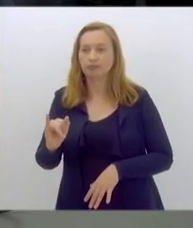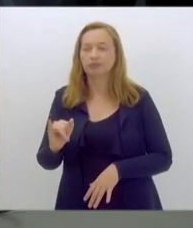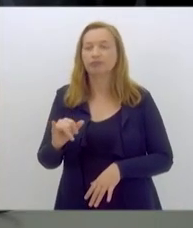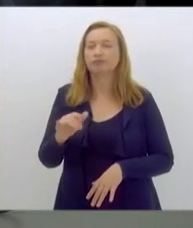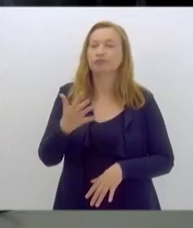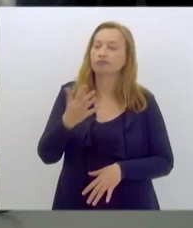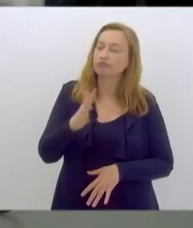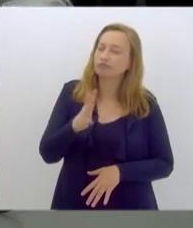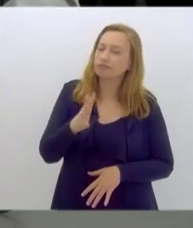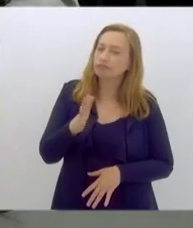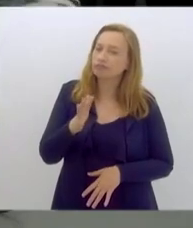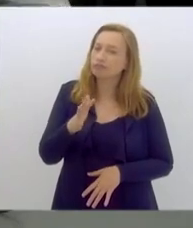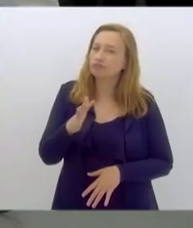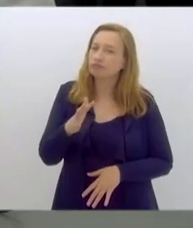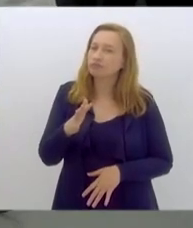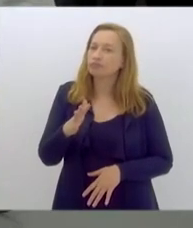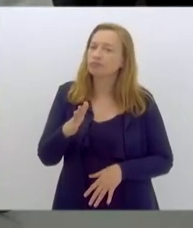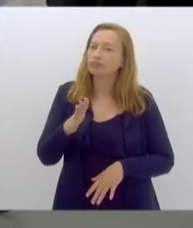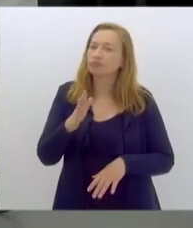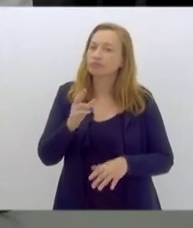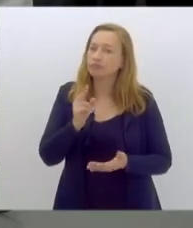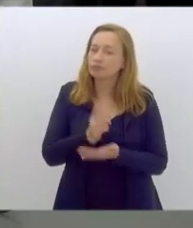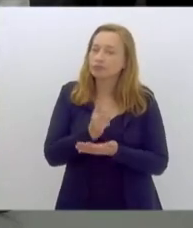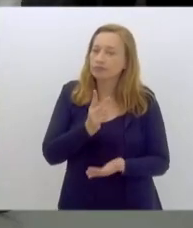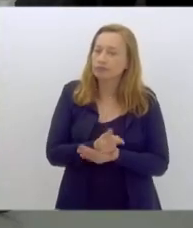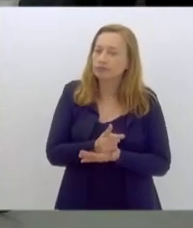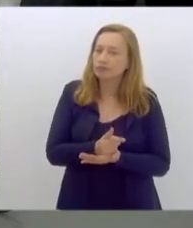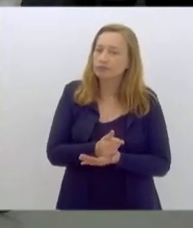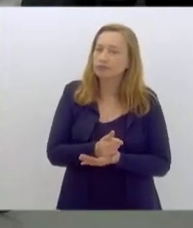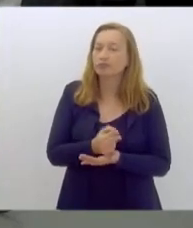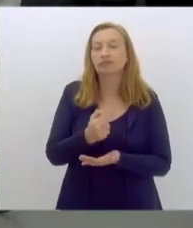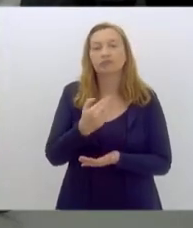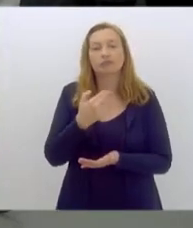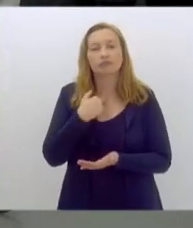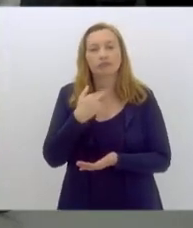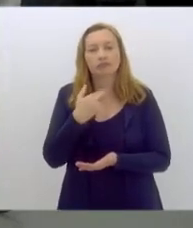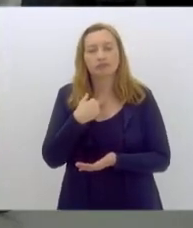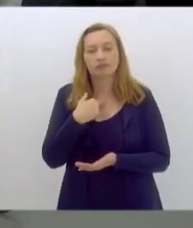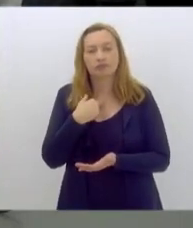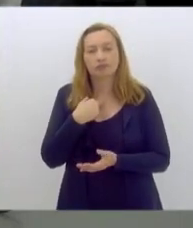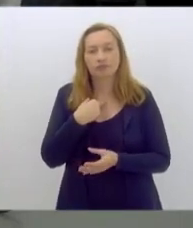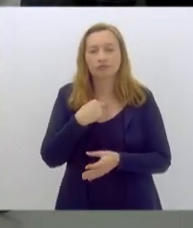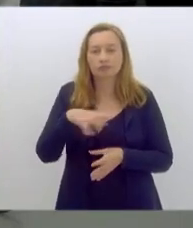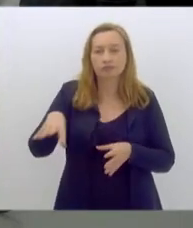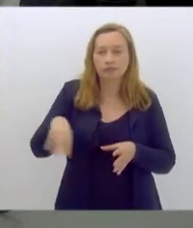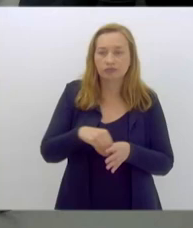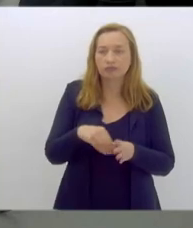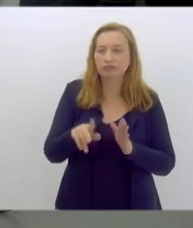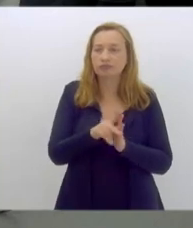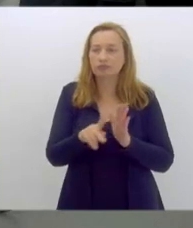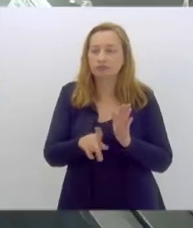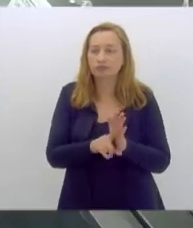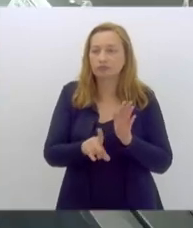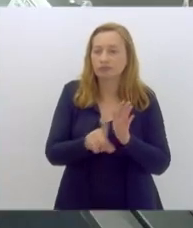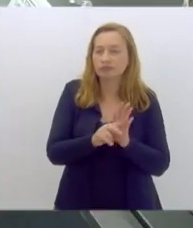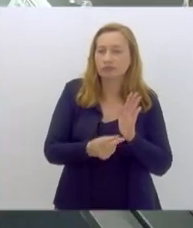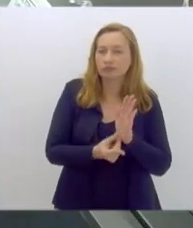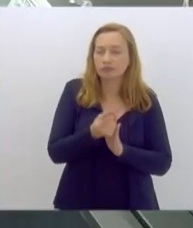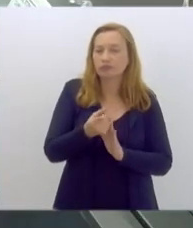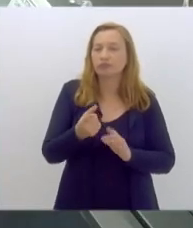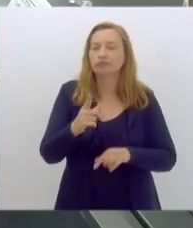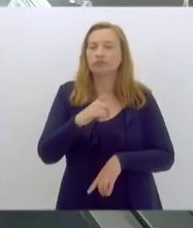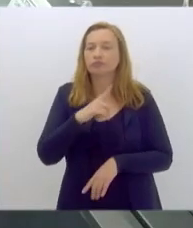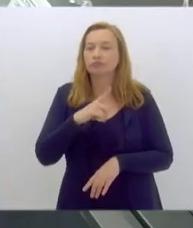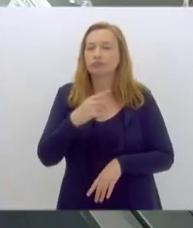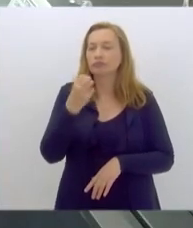uma previsão aí ainda que ele não possa por uma determinação legal o projeto de lei orçamentária nós